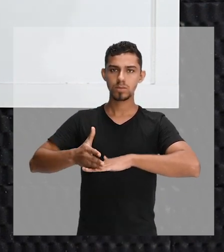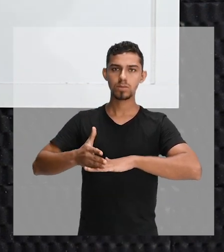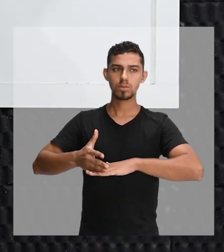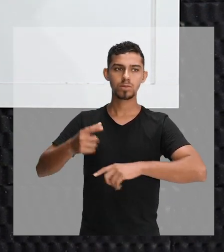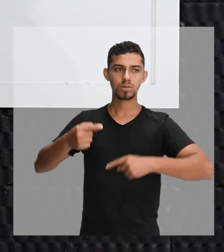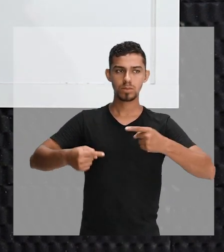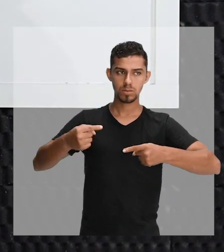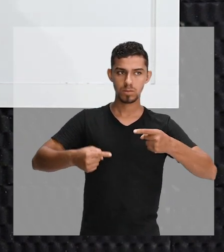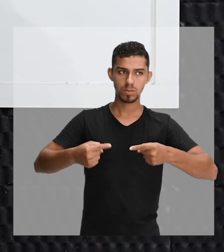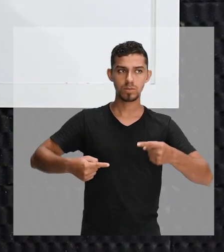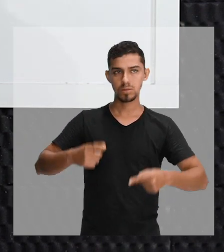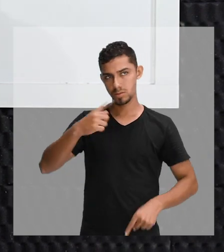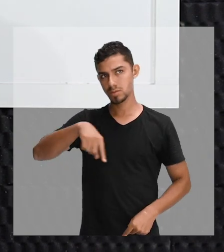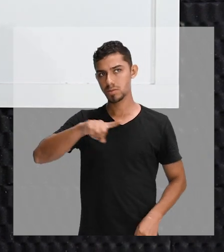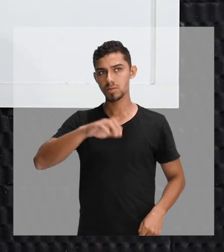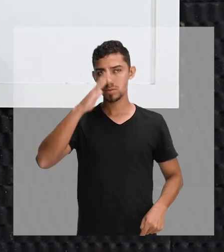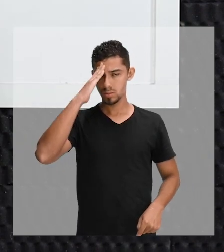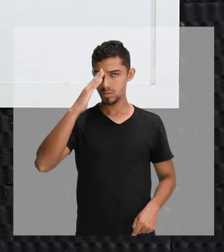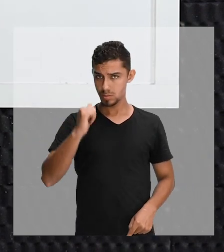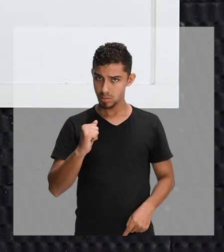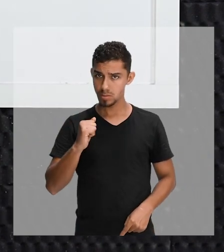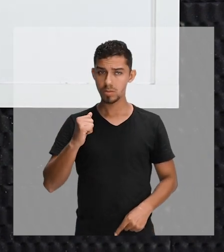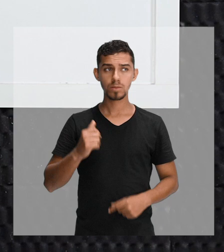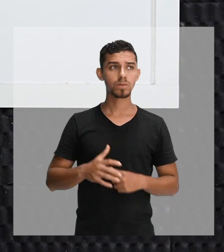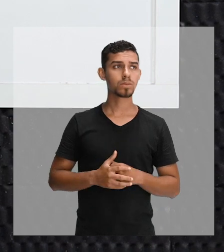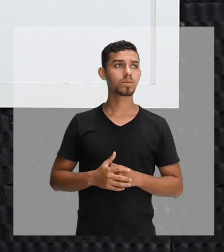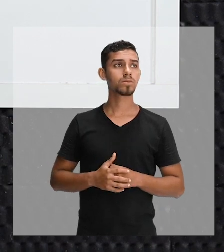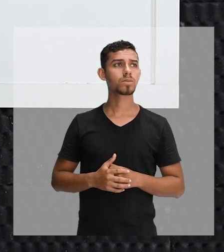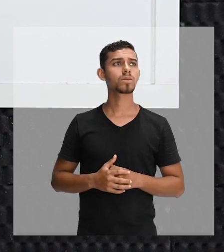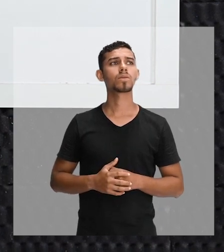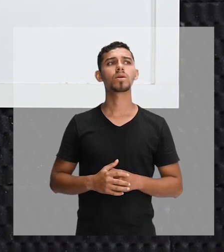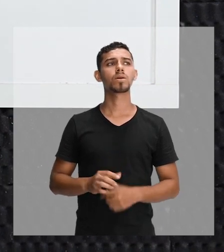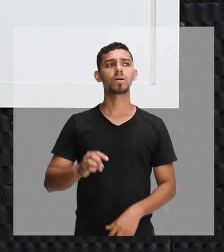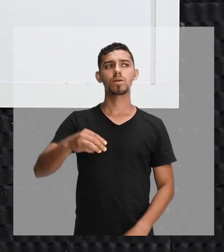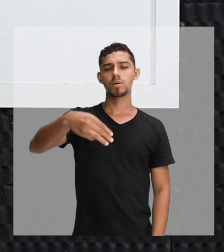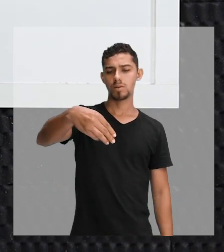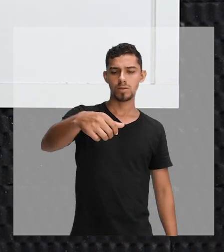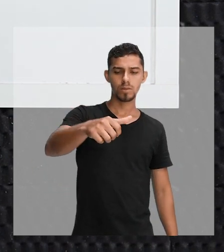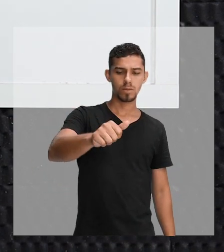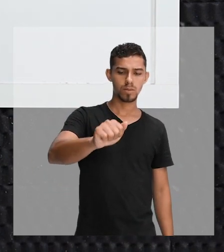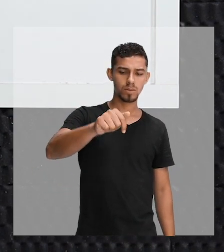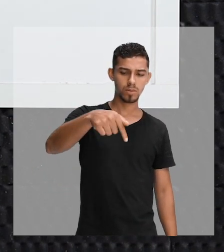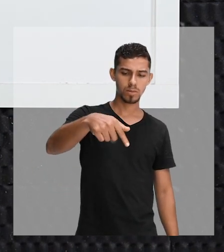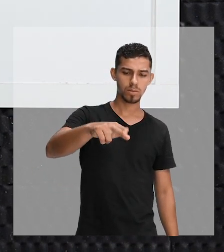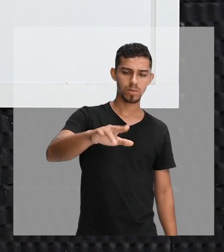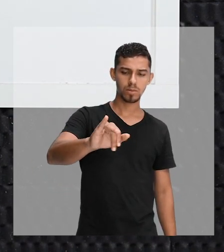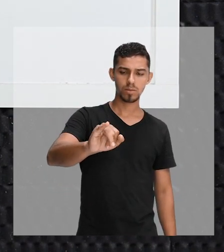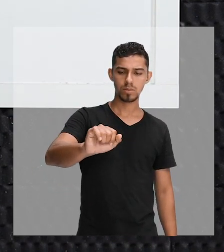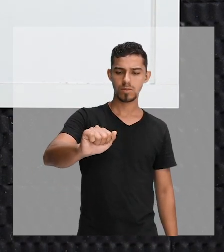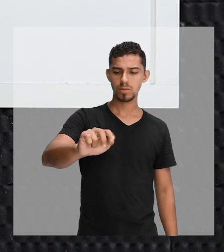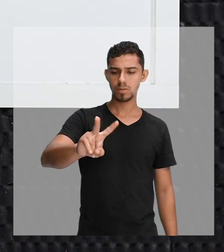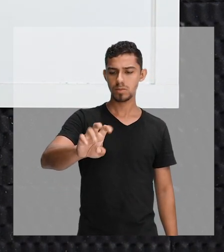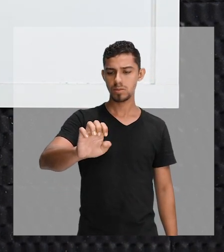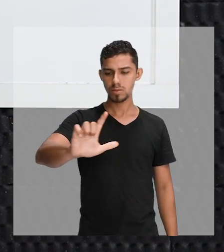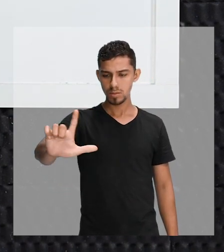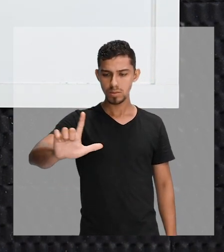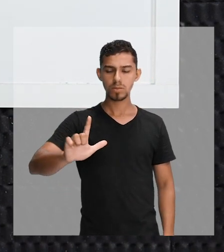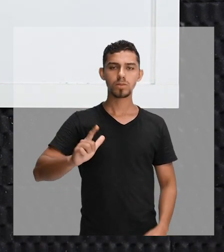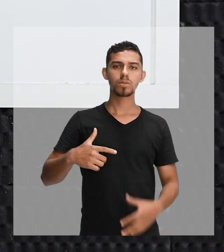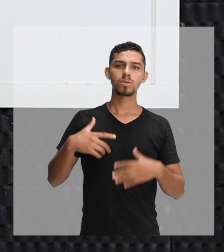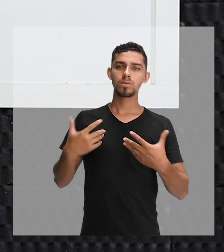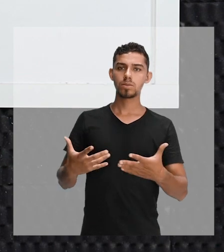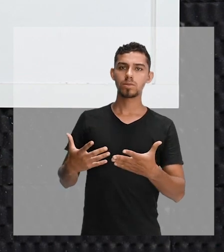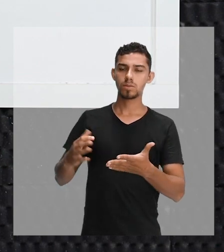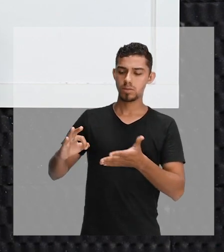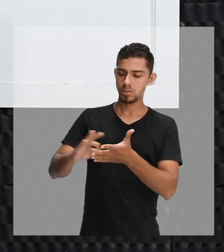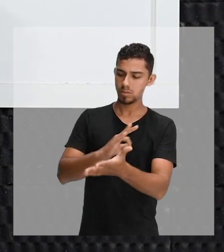aí vocês sabem, já ouviram falar, por exemplo, o pessoal diz assim, Maquiavel é absolutista. Calma, jovem aprendiz, espera a aula sobre o